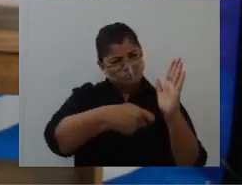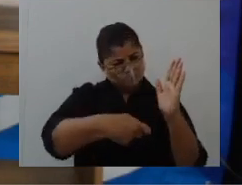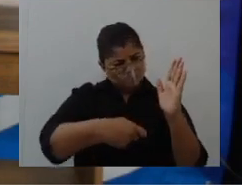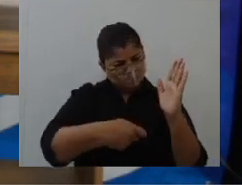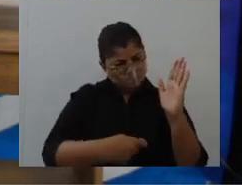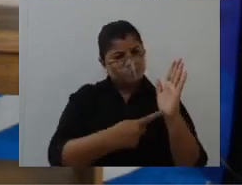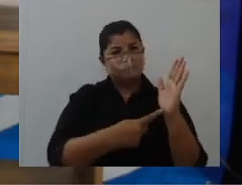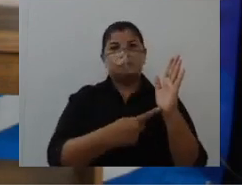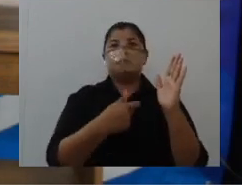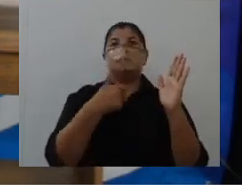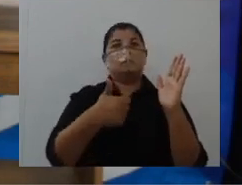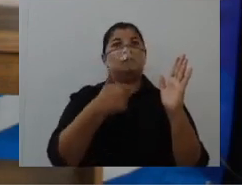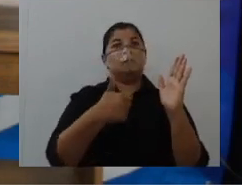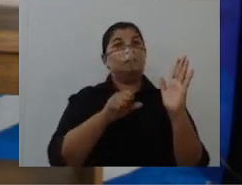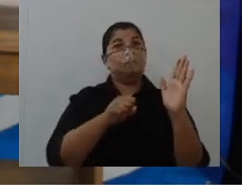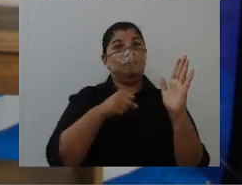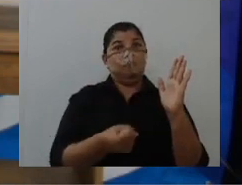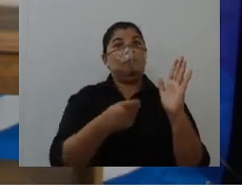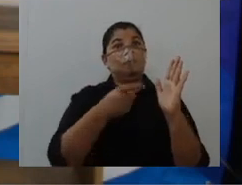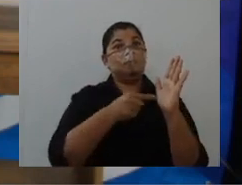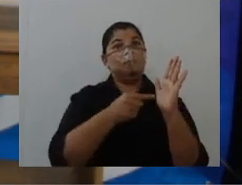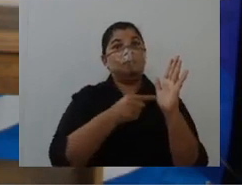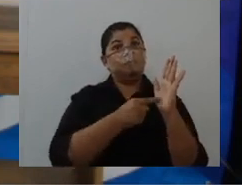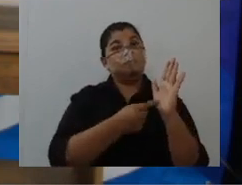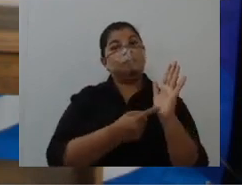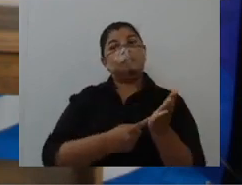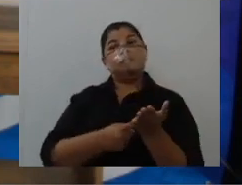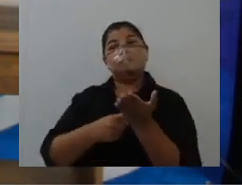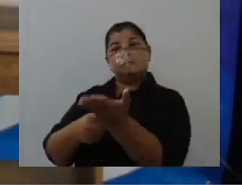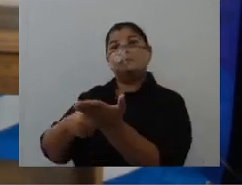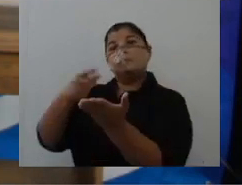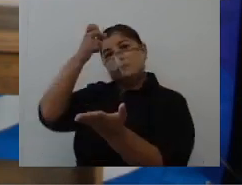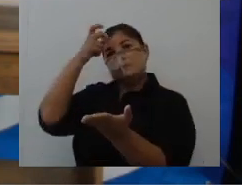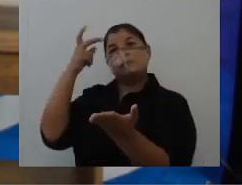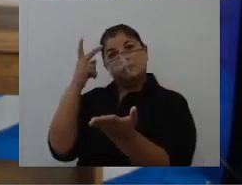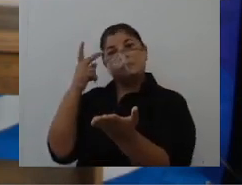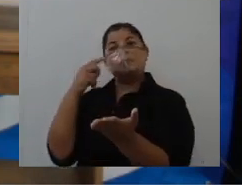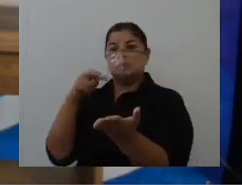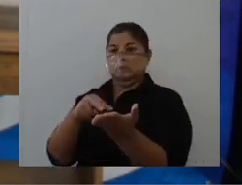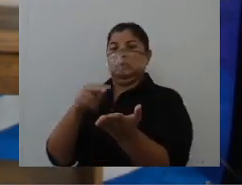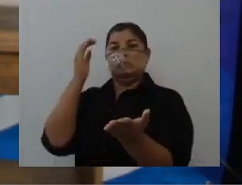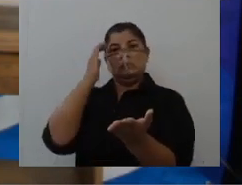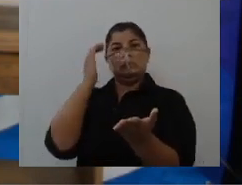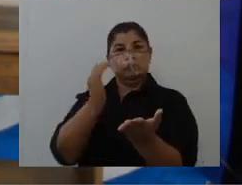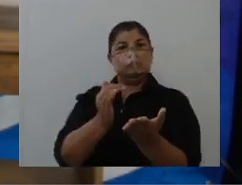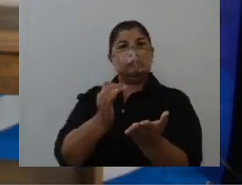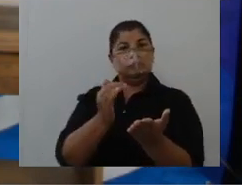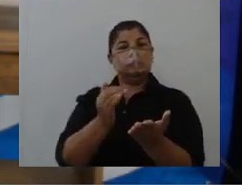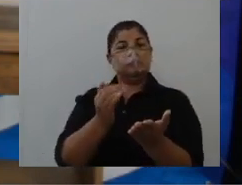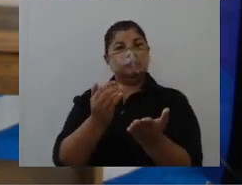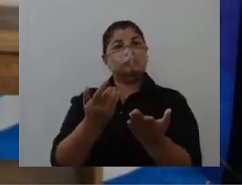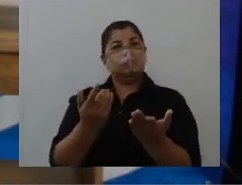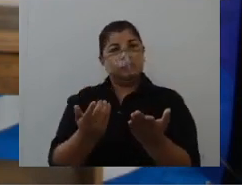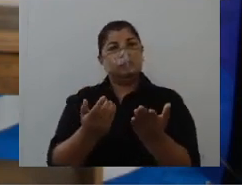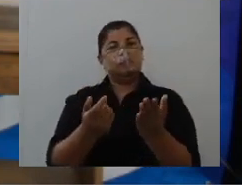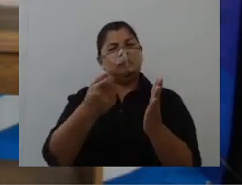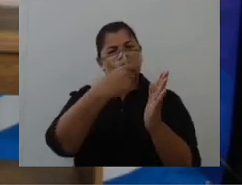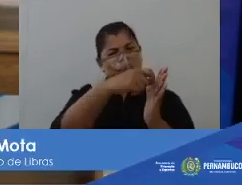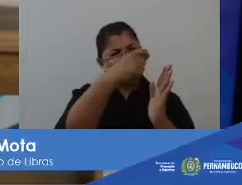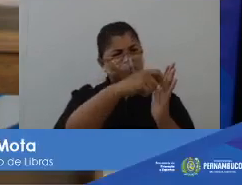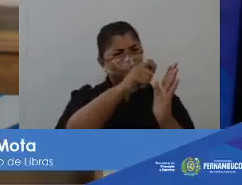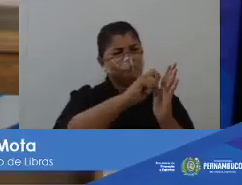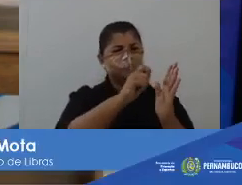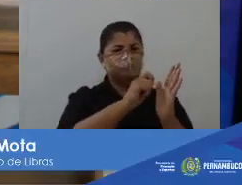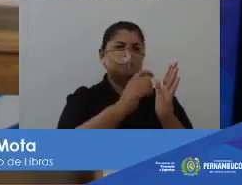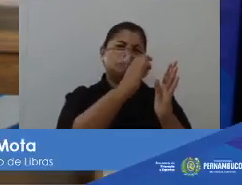ele tem um propósito, como eu já disse. O gênero, ele tem uma função social, uma função comunicativa. Então, quando eu escrevo um abaixo-assinado, eu tenho